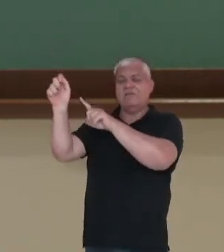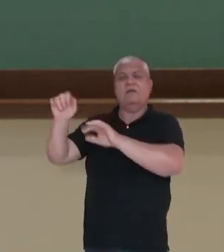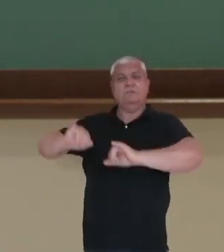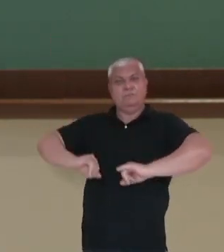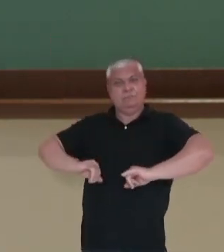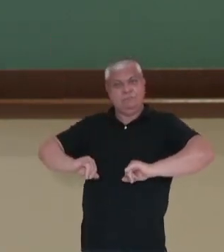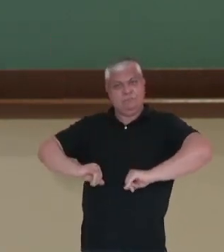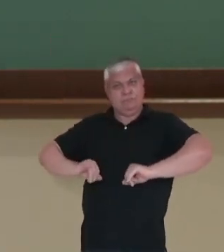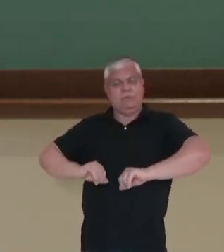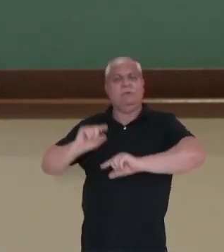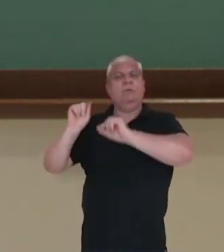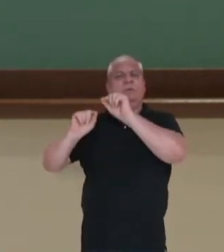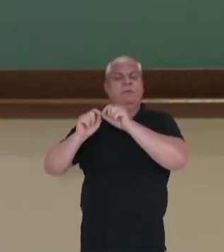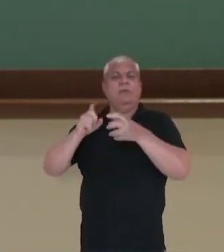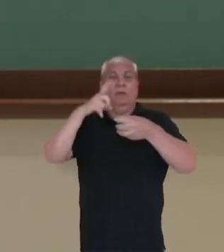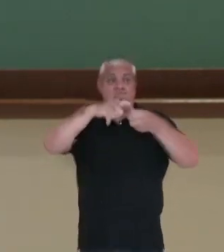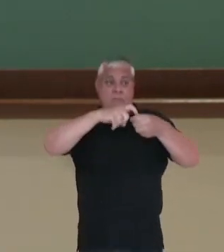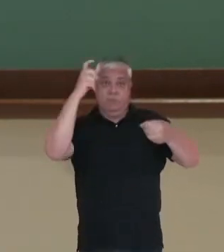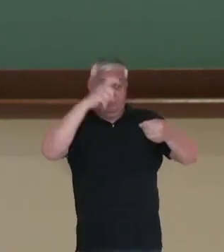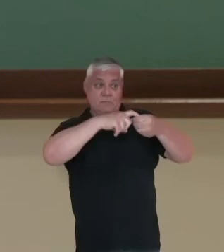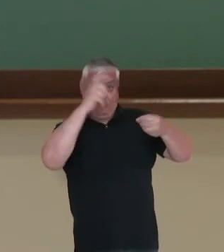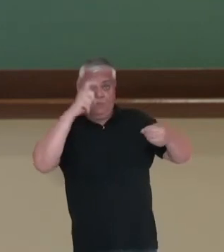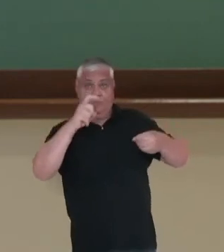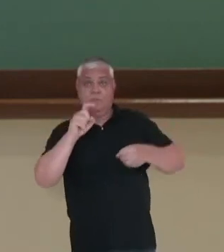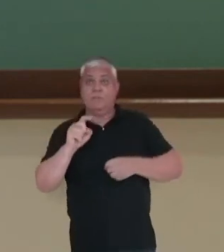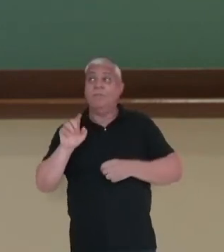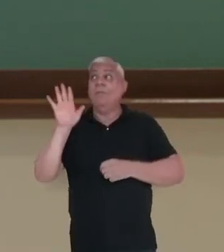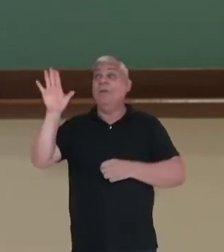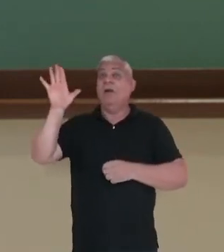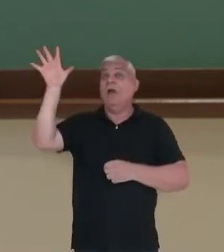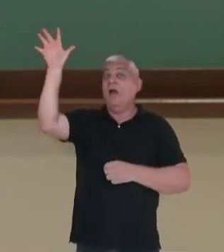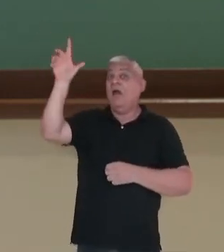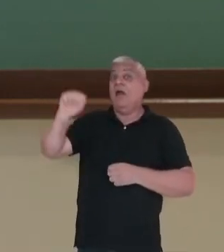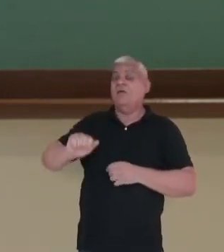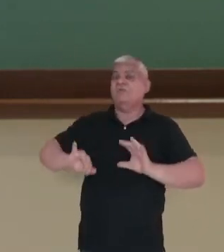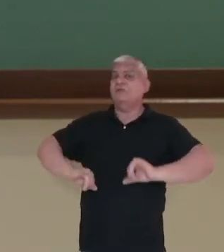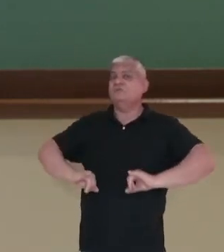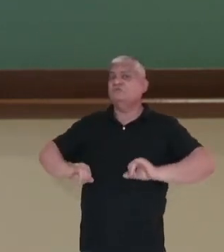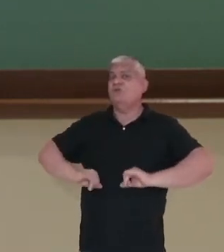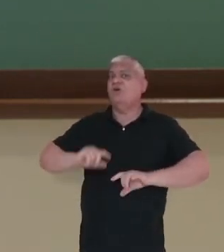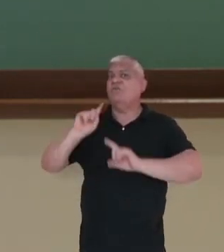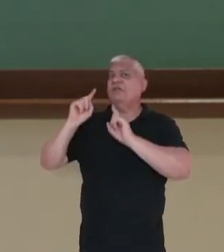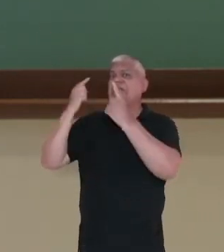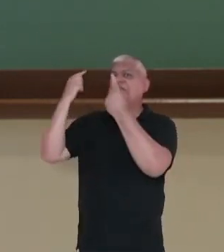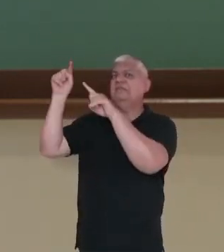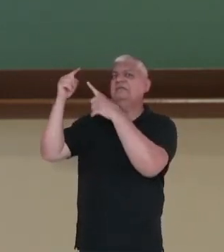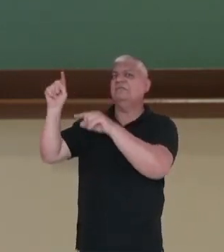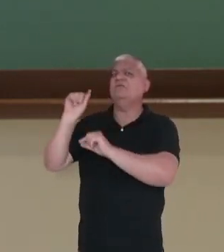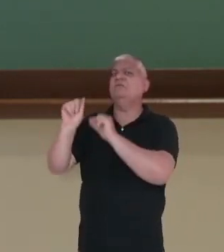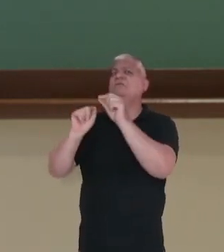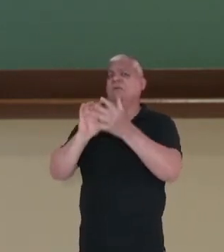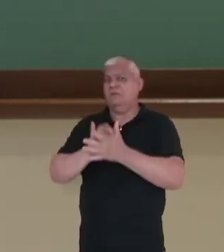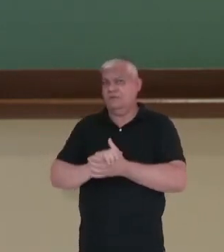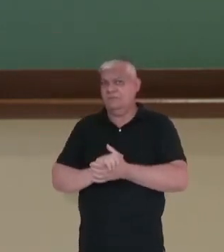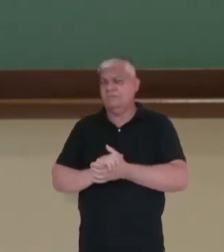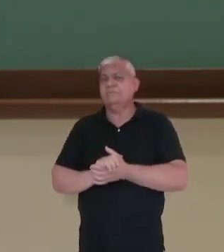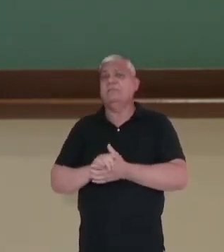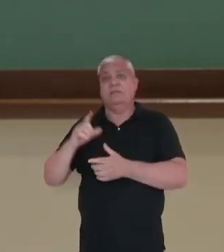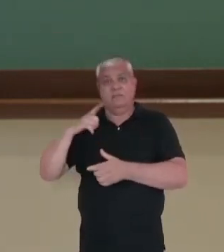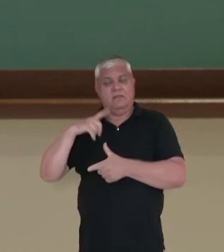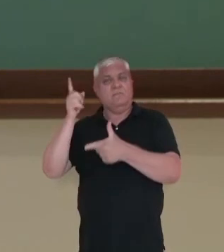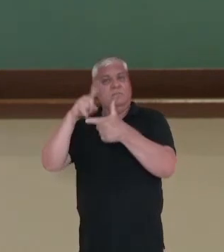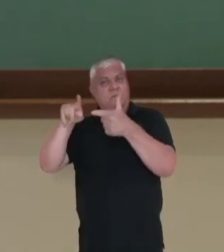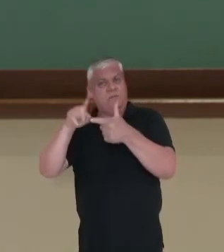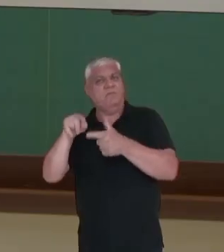enfrentando após esse processo de descolonização, né? Então repare que o conflito que é entre os países, né? Então é um deles. Vamos